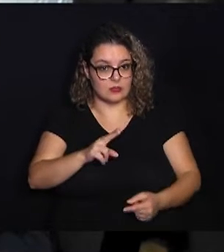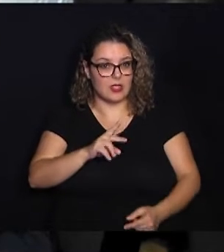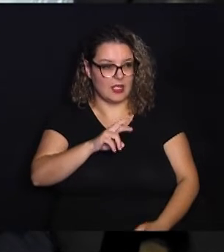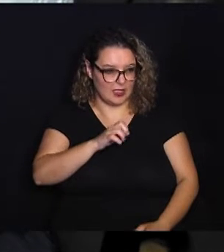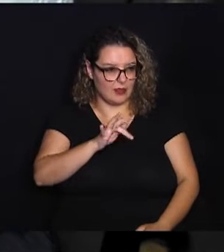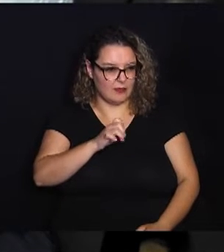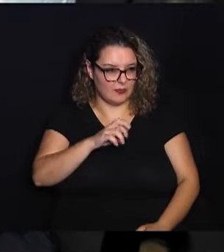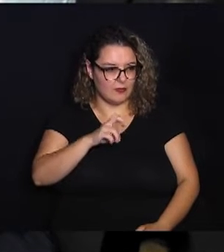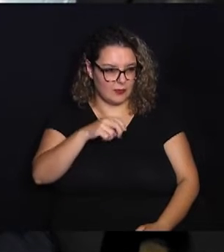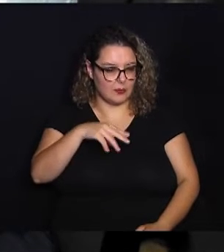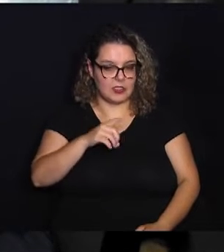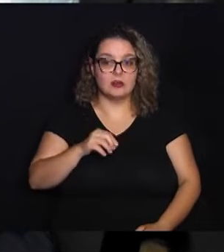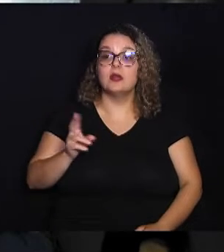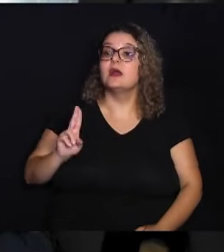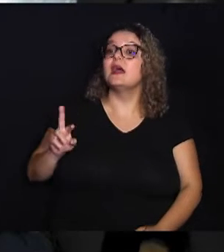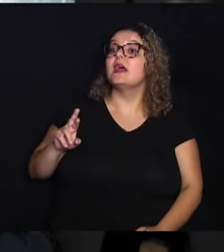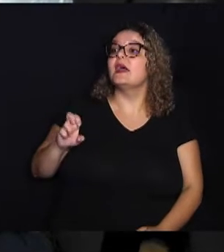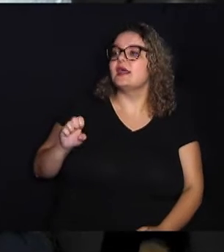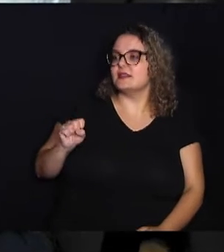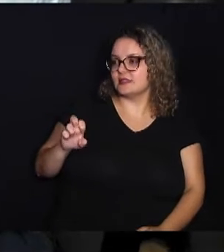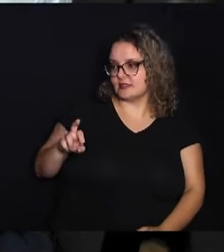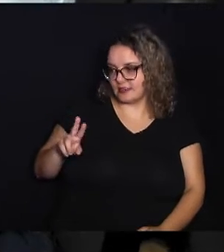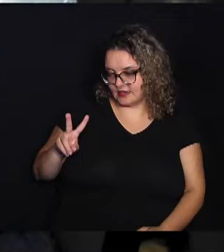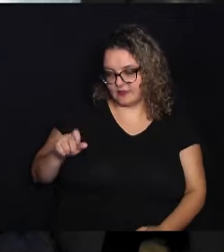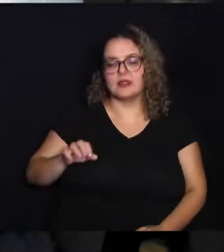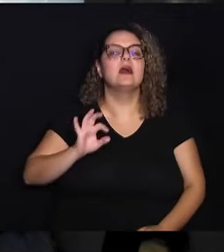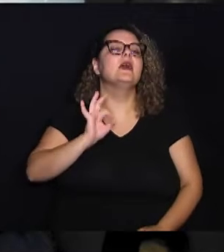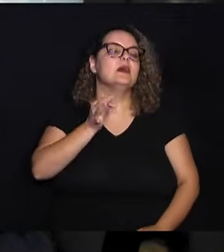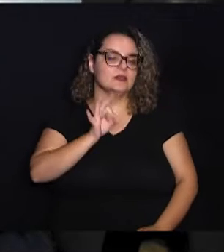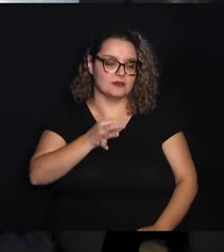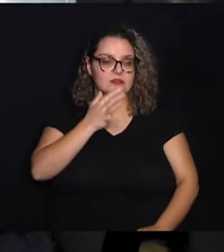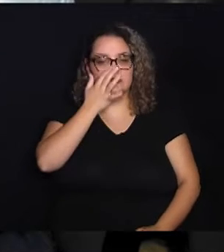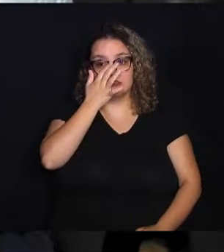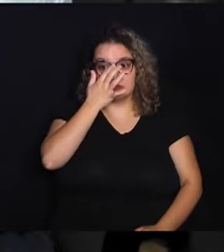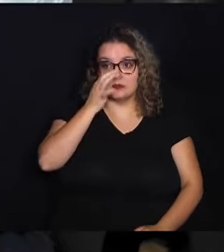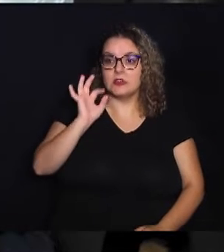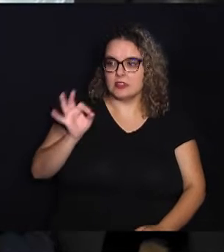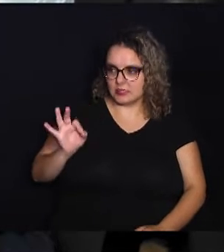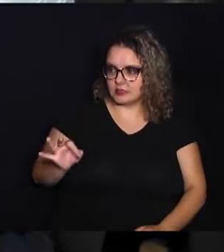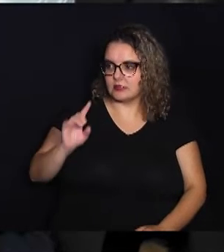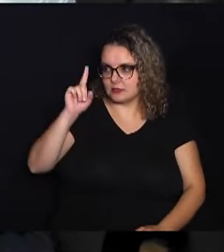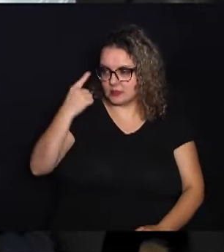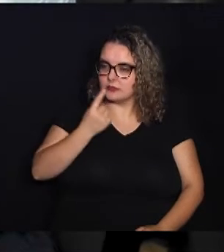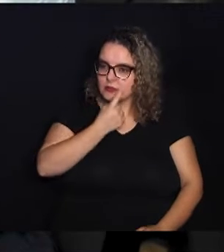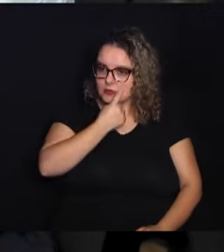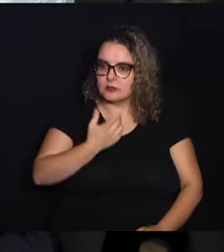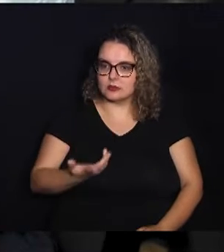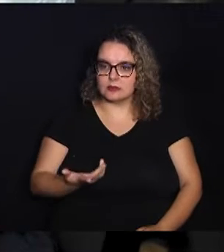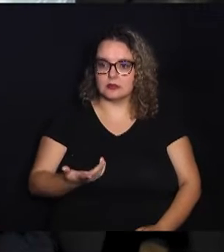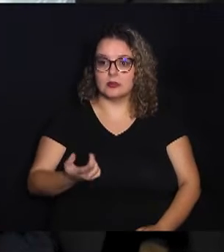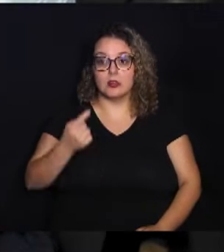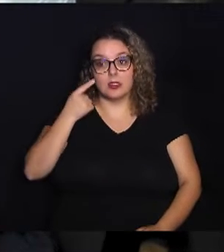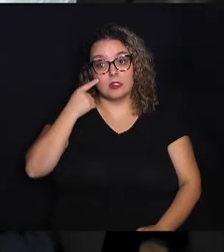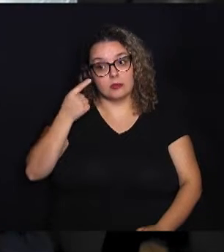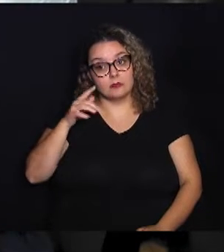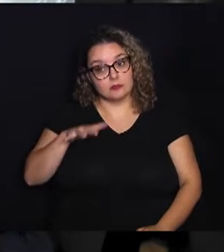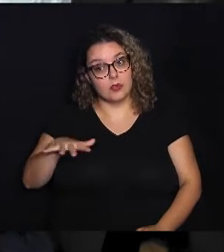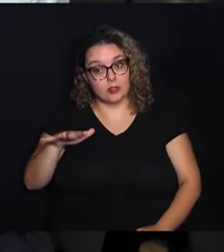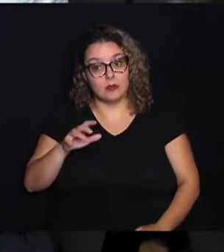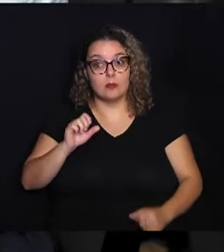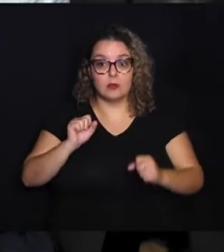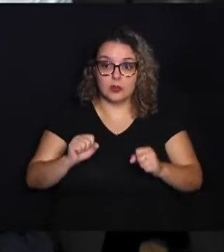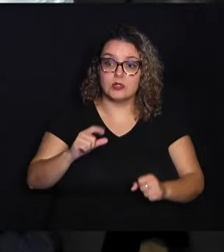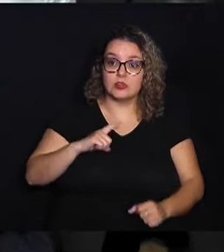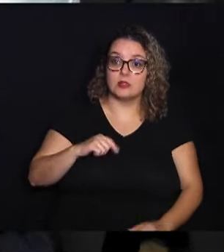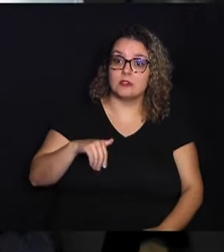isso? A gente chama de reserva. Reserva, ir para reserva. Mas é exatamente isso, Mirna. E eu estava com essa decisão, eu poderia ter mais